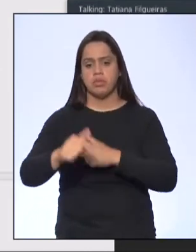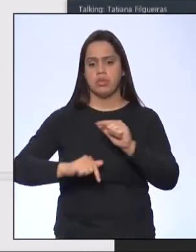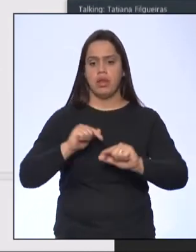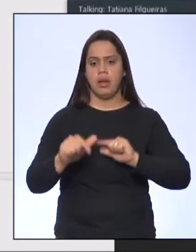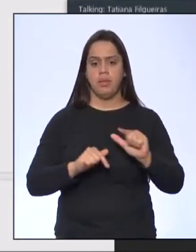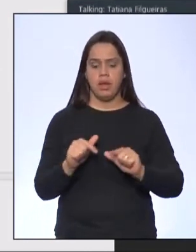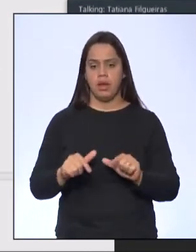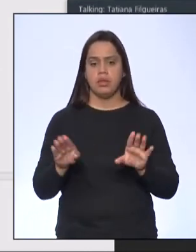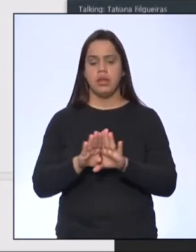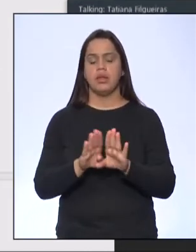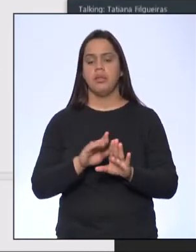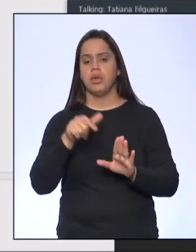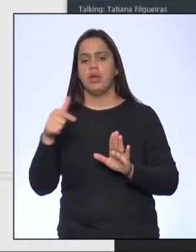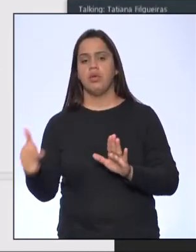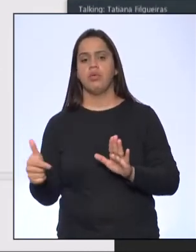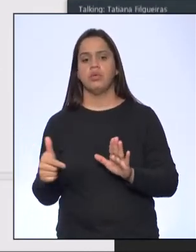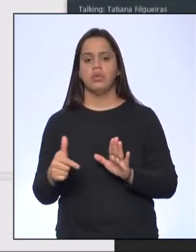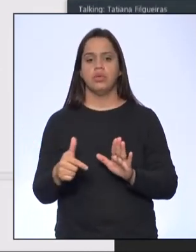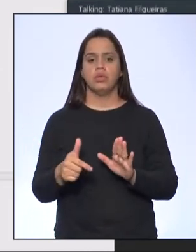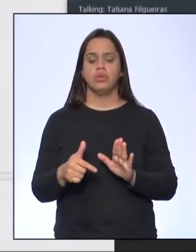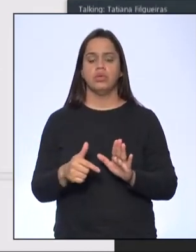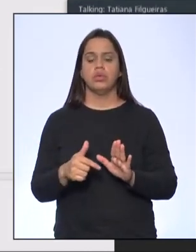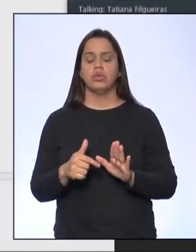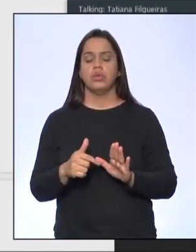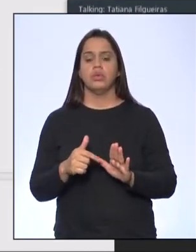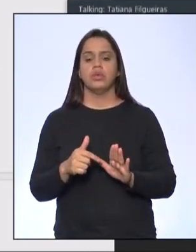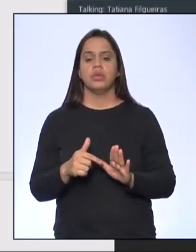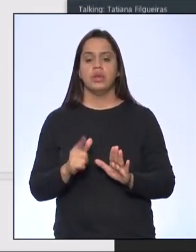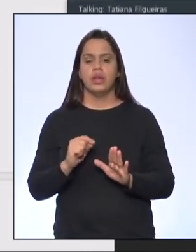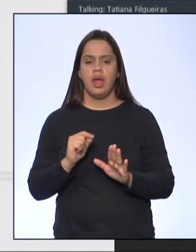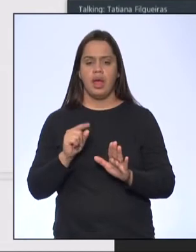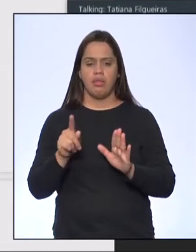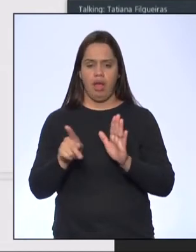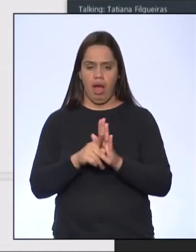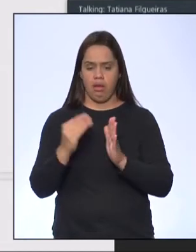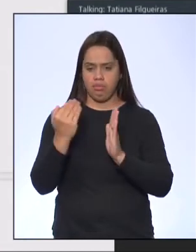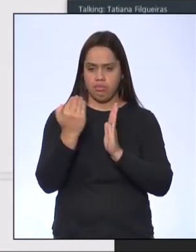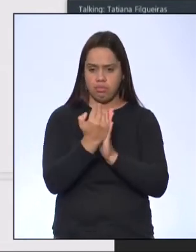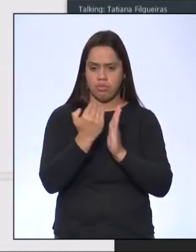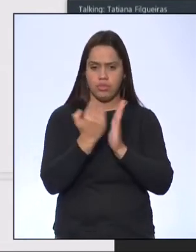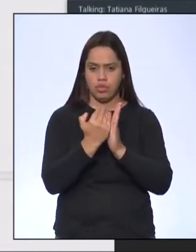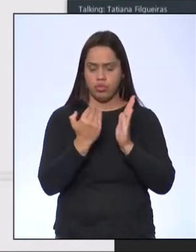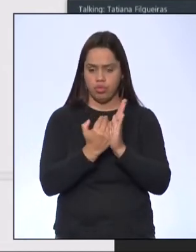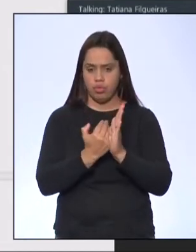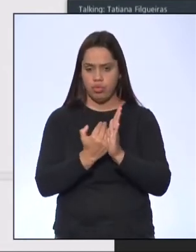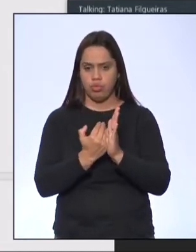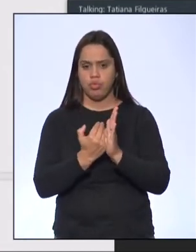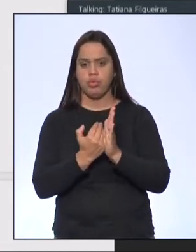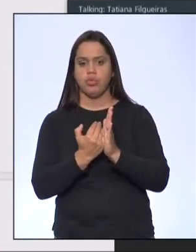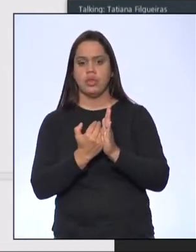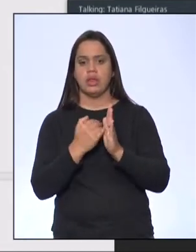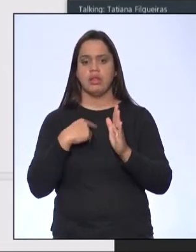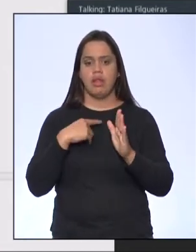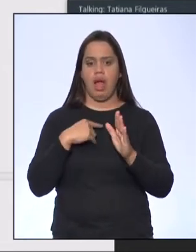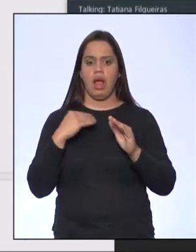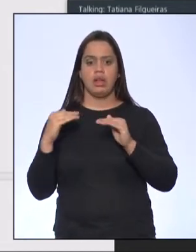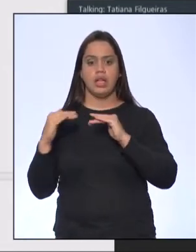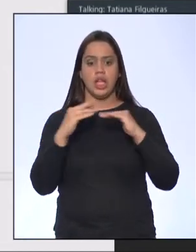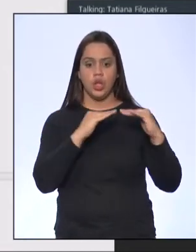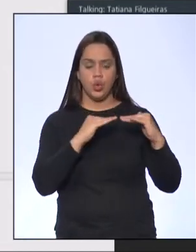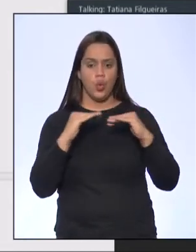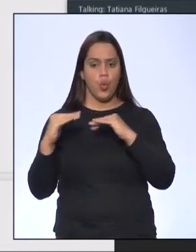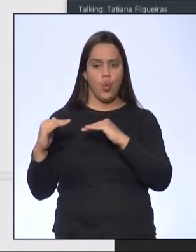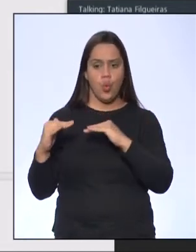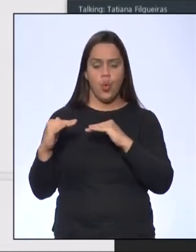Um outro rol de competências que está exatamente na misturinha aí, né? Elas são híbridas entre a dimensão socioemocional e a